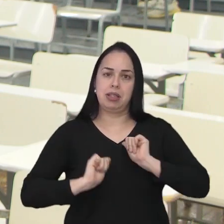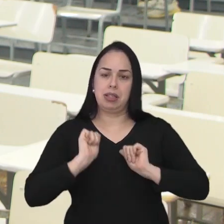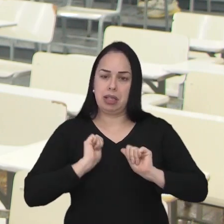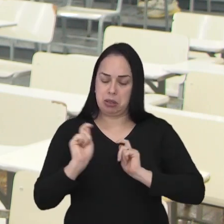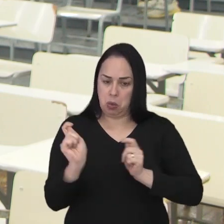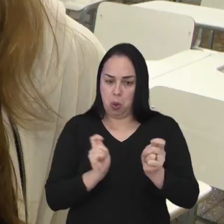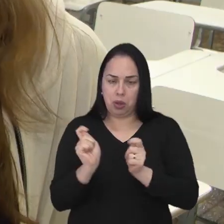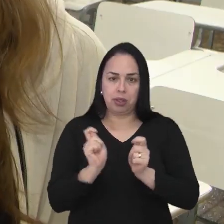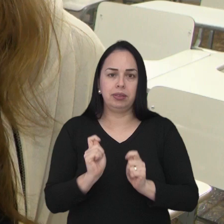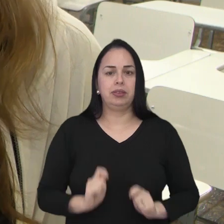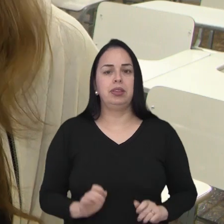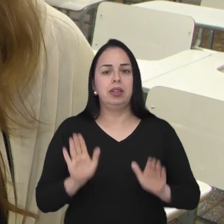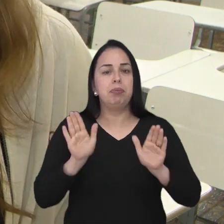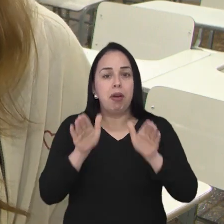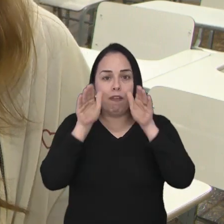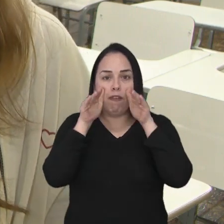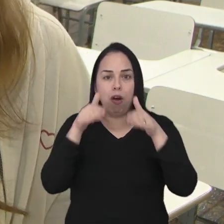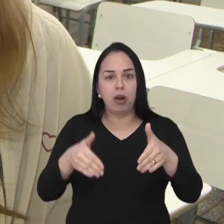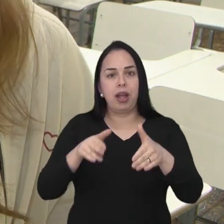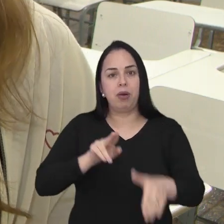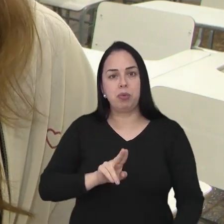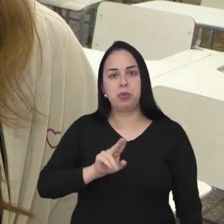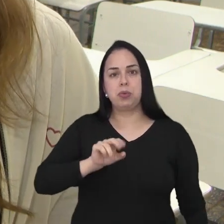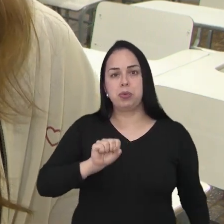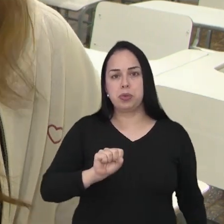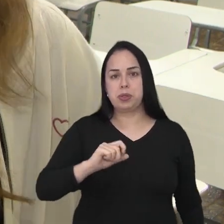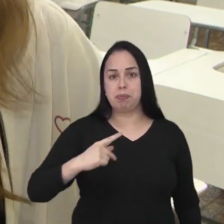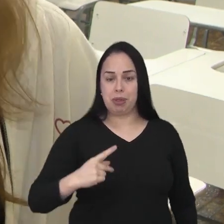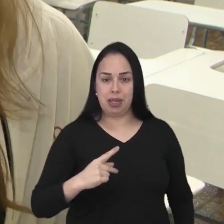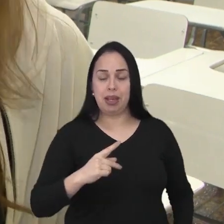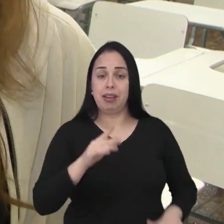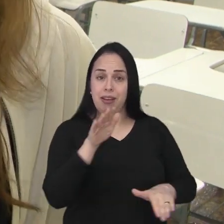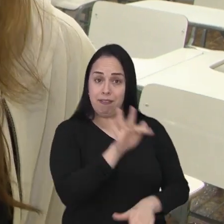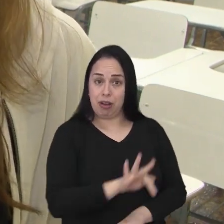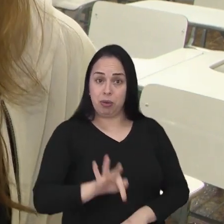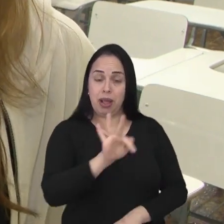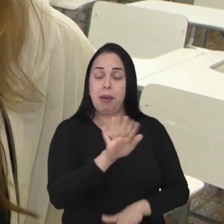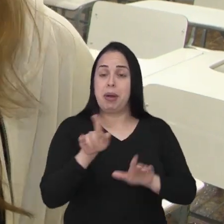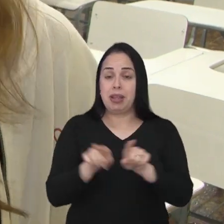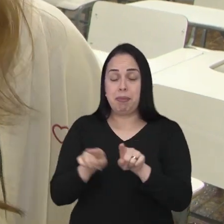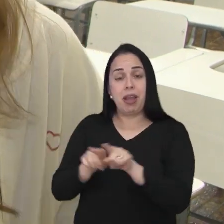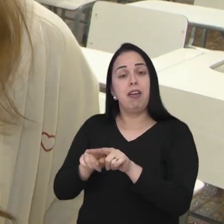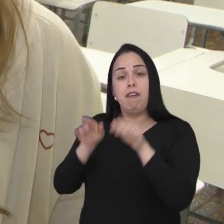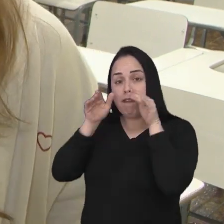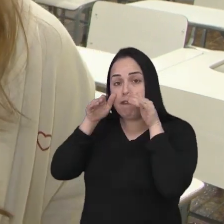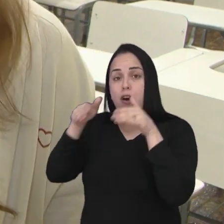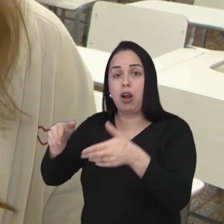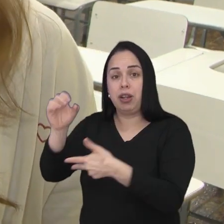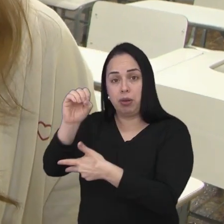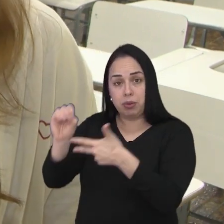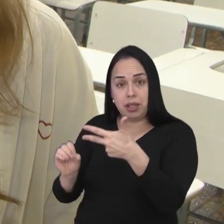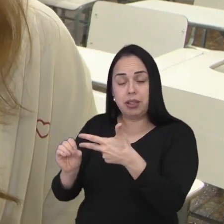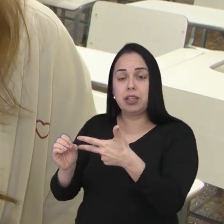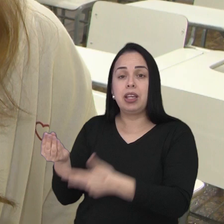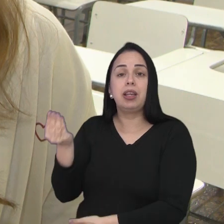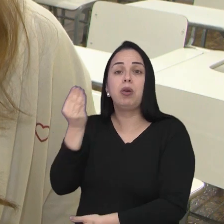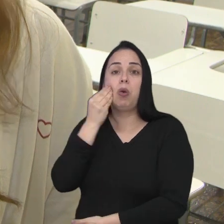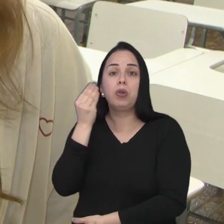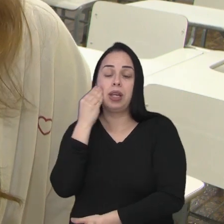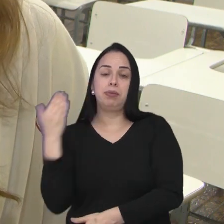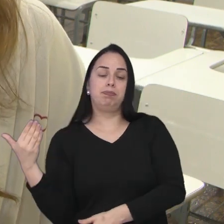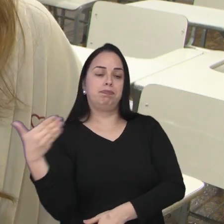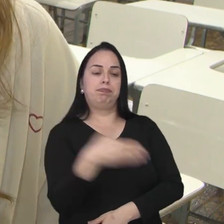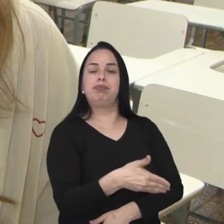não tomar conta de você. Meu principal foco é a USP, mas eu também estou muito focada no Enem, porque o Enem também tem a possibilidade de entrar na